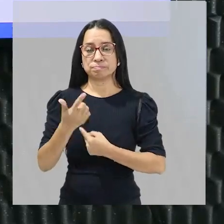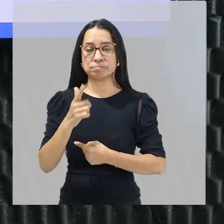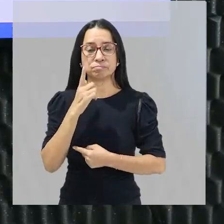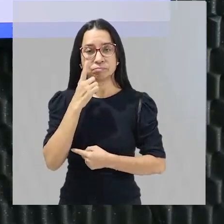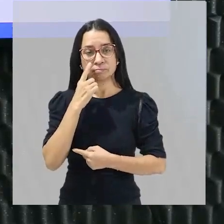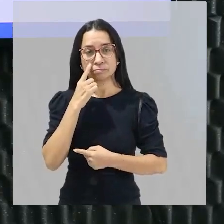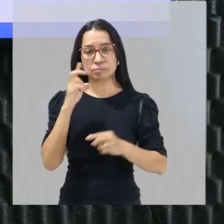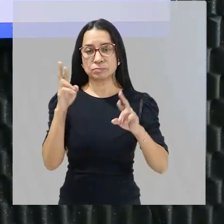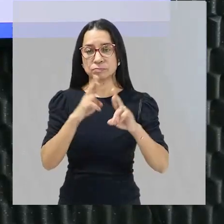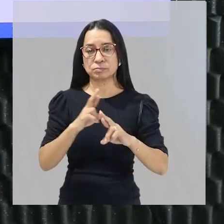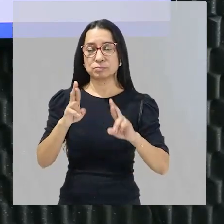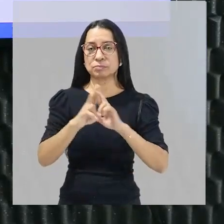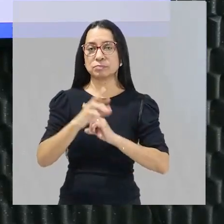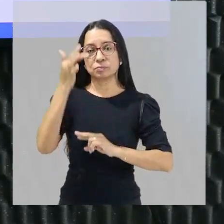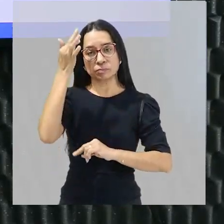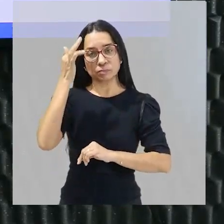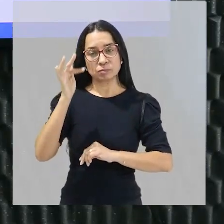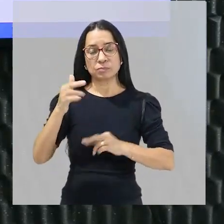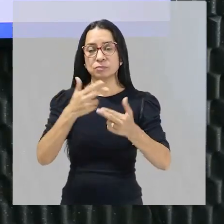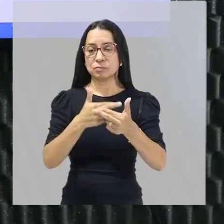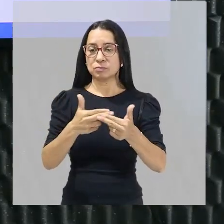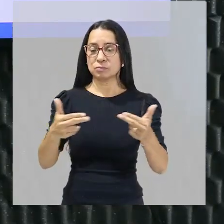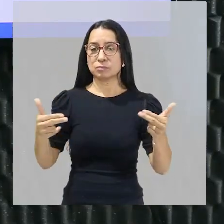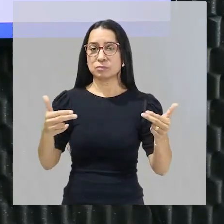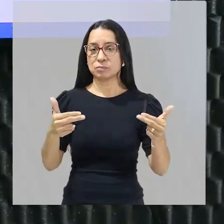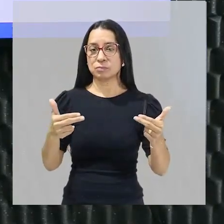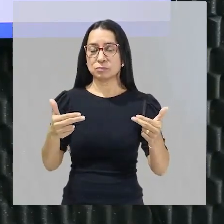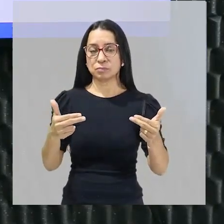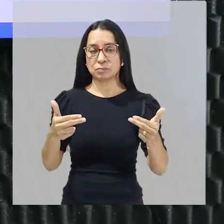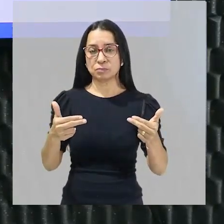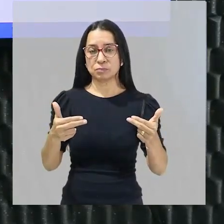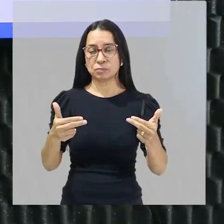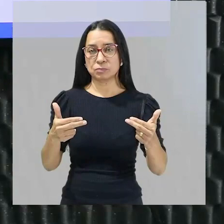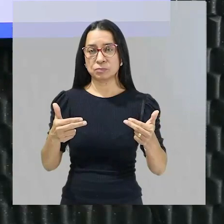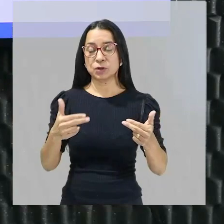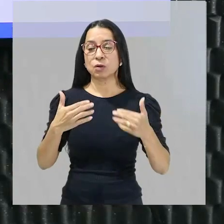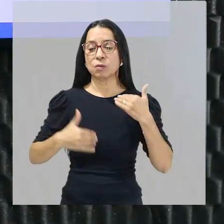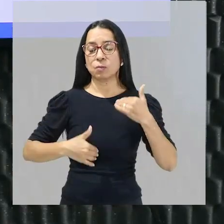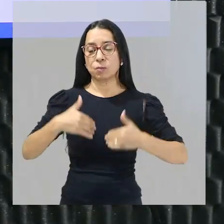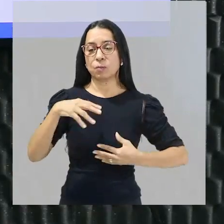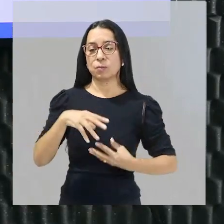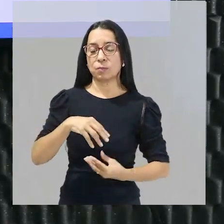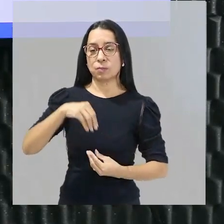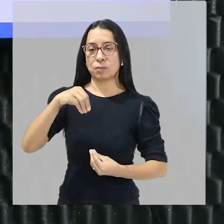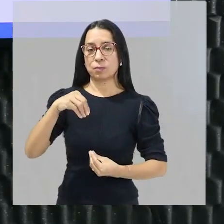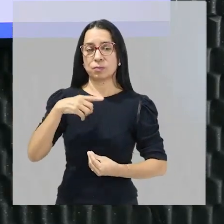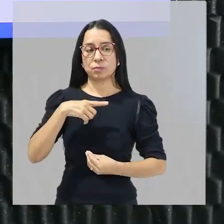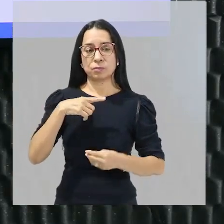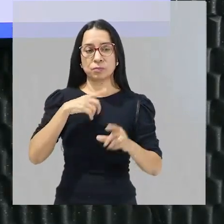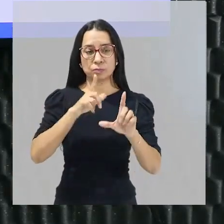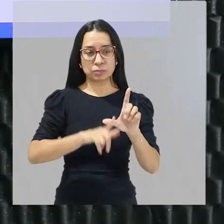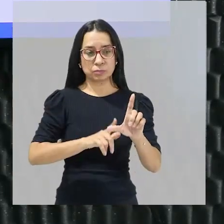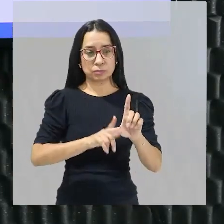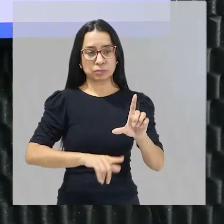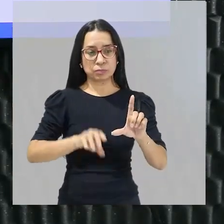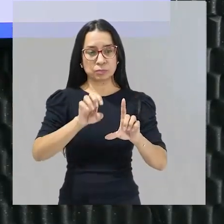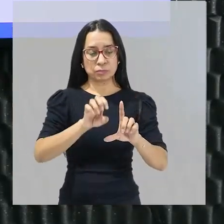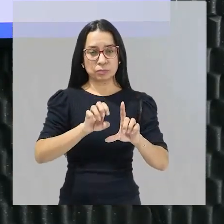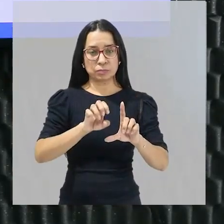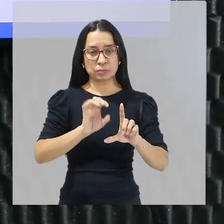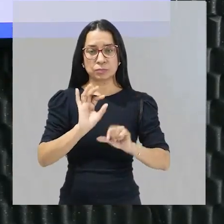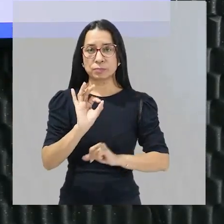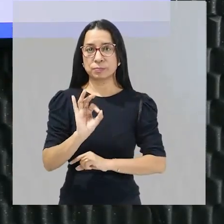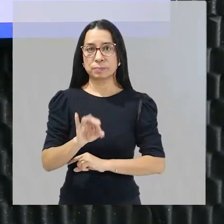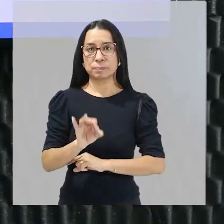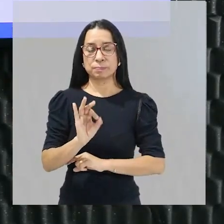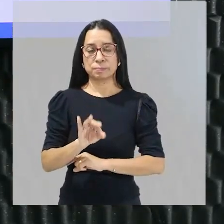relação filosófica entre os elementos é o corpo e a alma e o corpo. Portanto, nós só temos aqui a letra E para